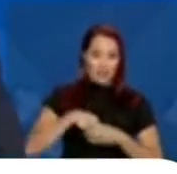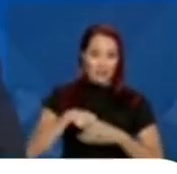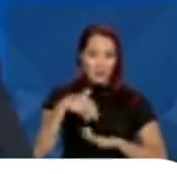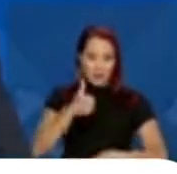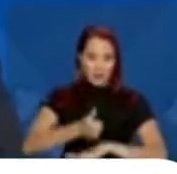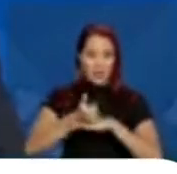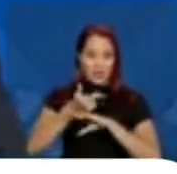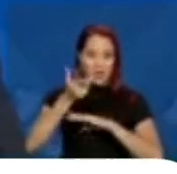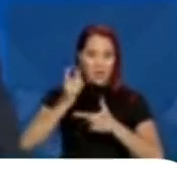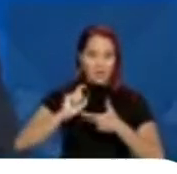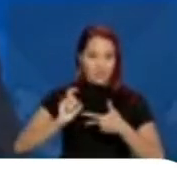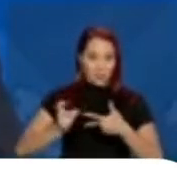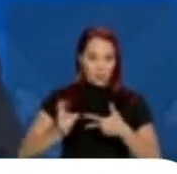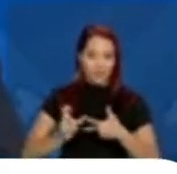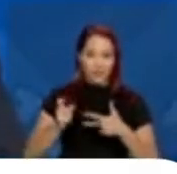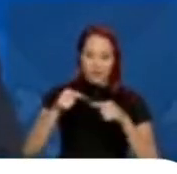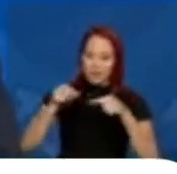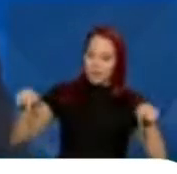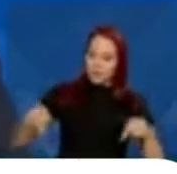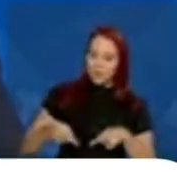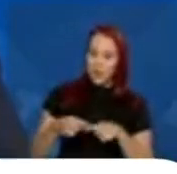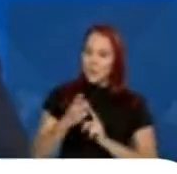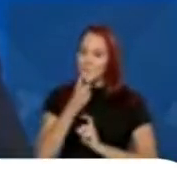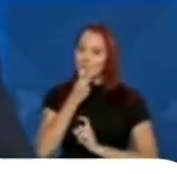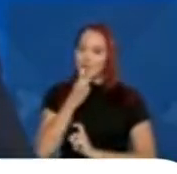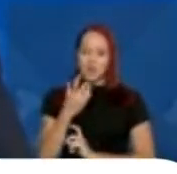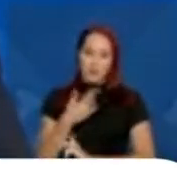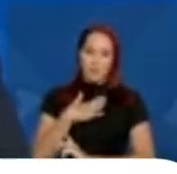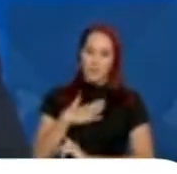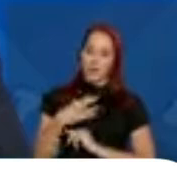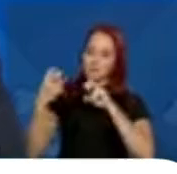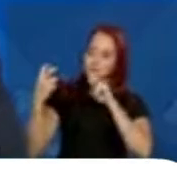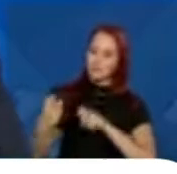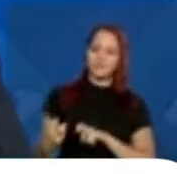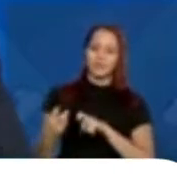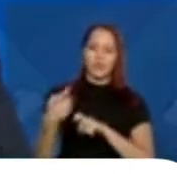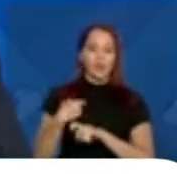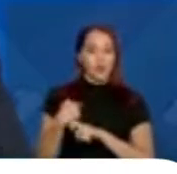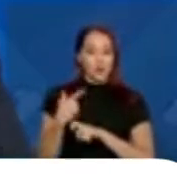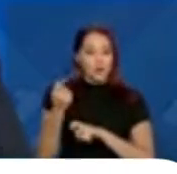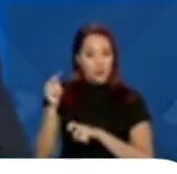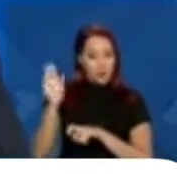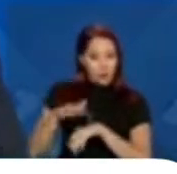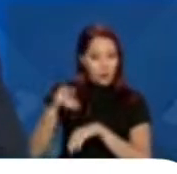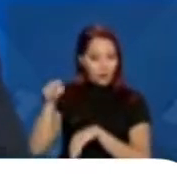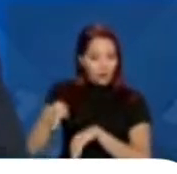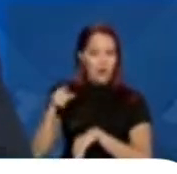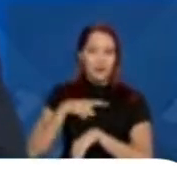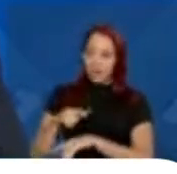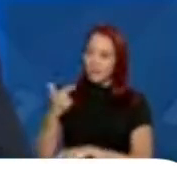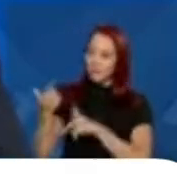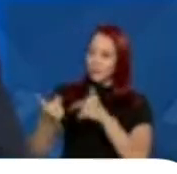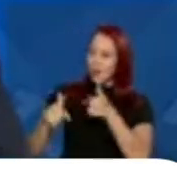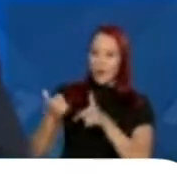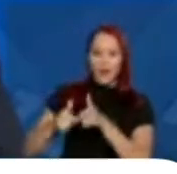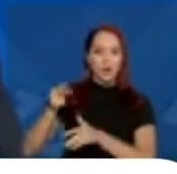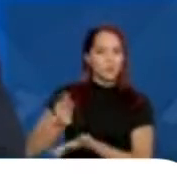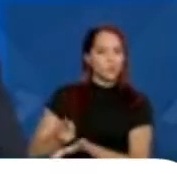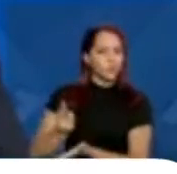sala em frente à minha, e ali nós temos conduzido trabalhos